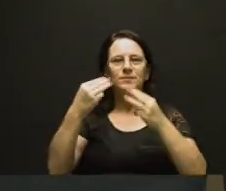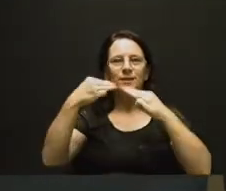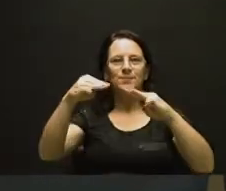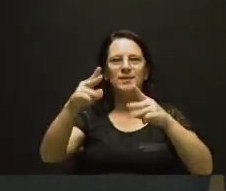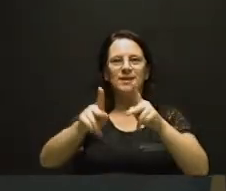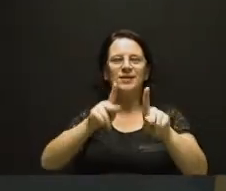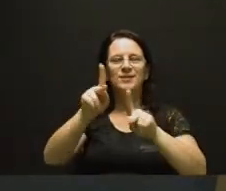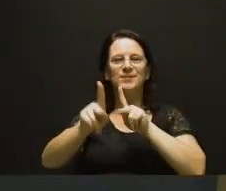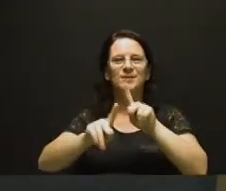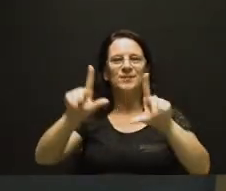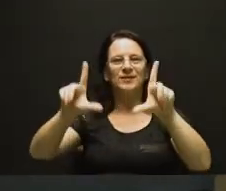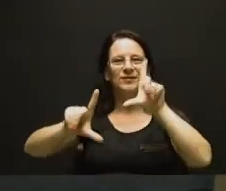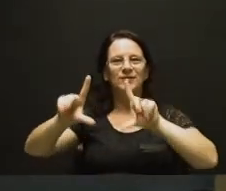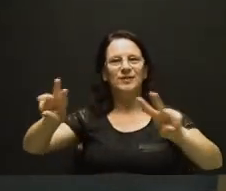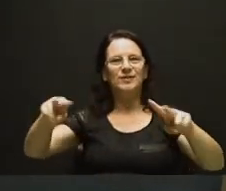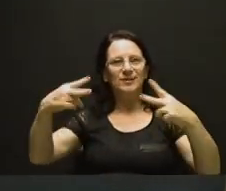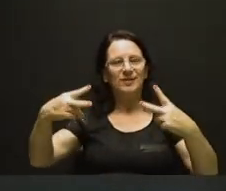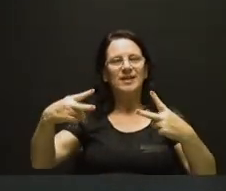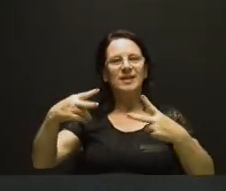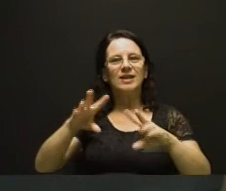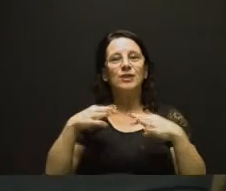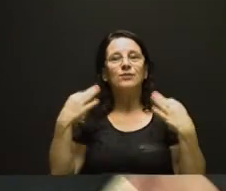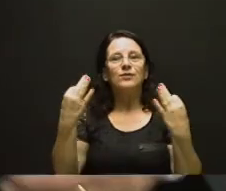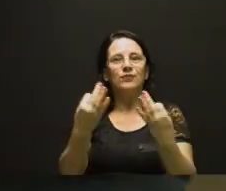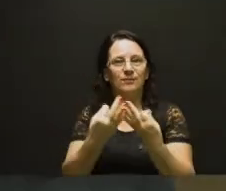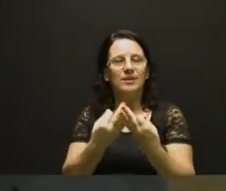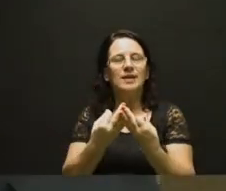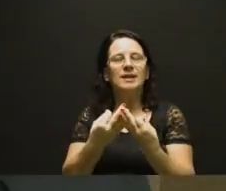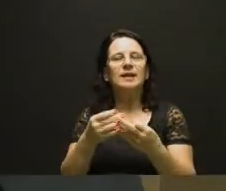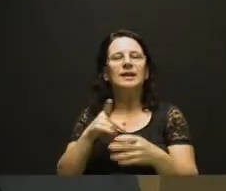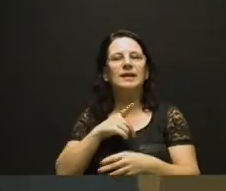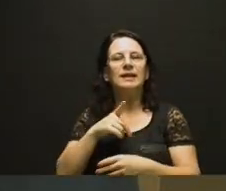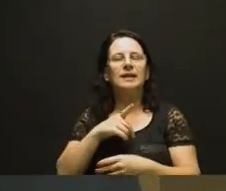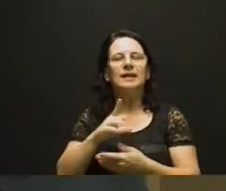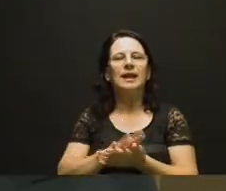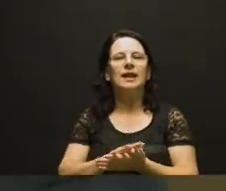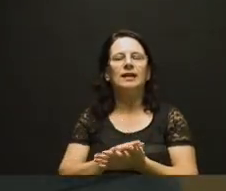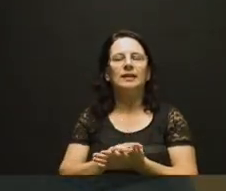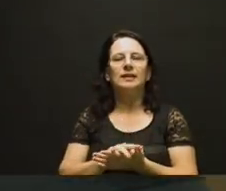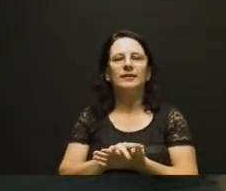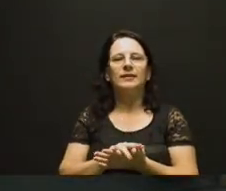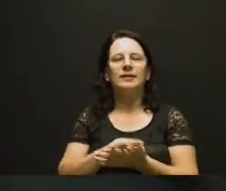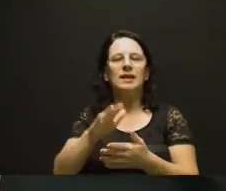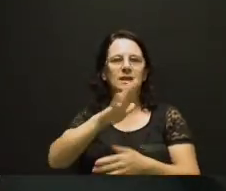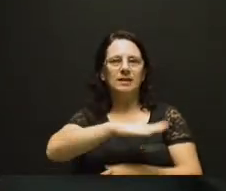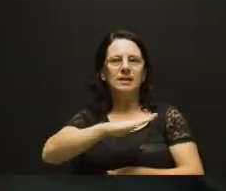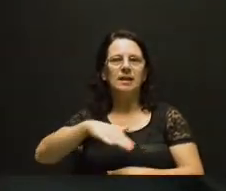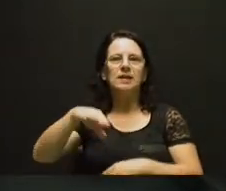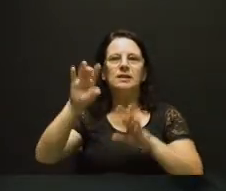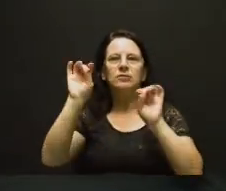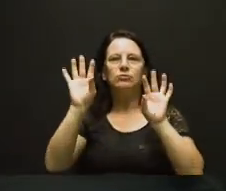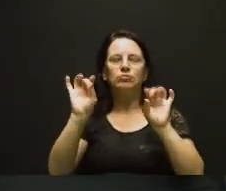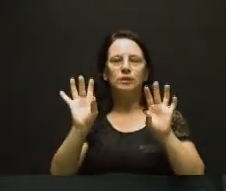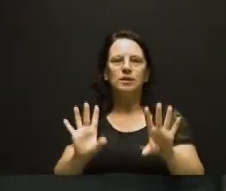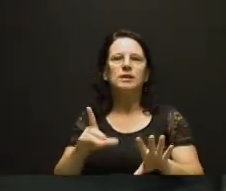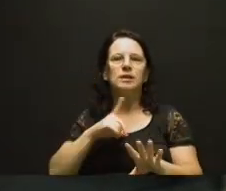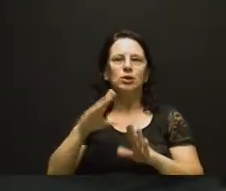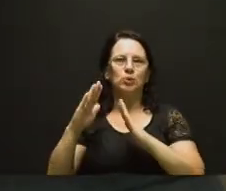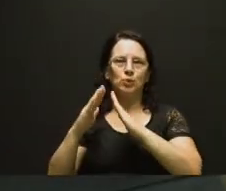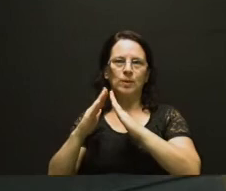população que acompanhou essa audiência somente as famílias não é que tem essa questão das crianças especiais em suas